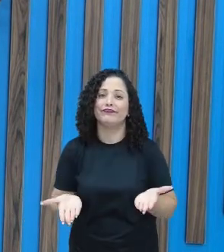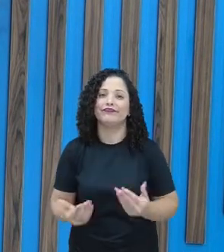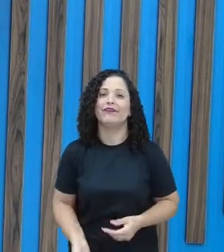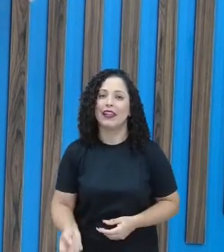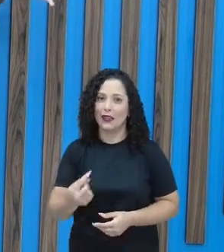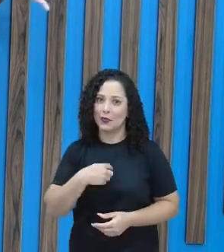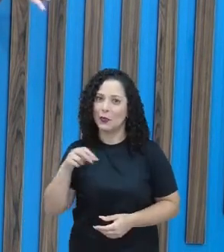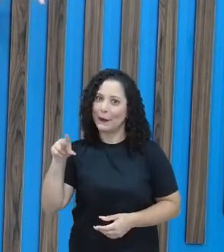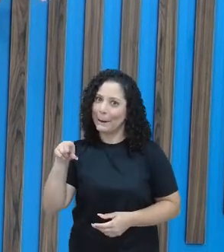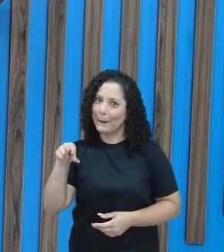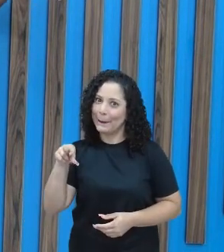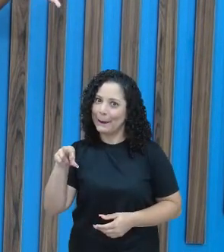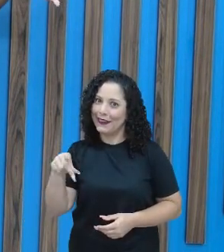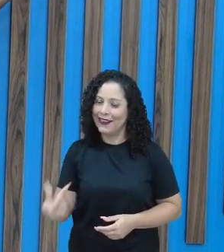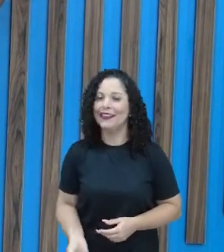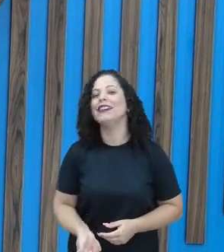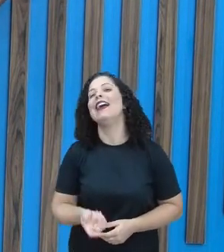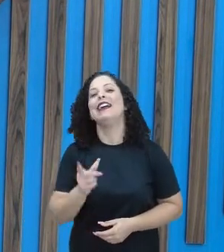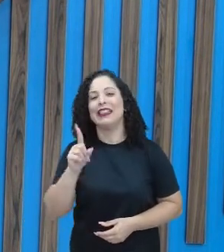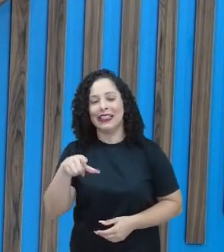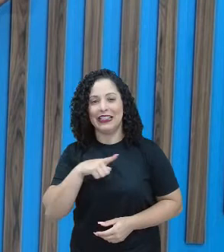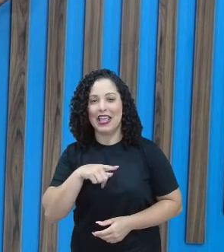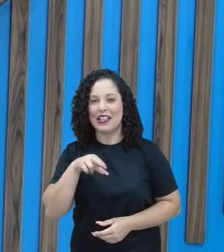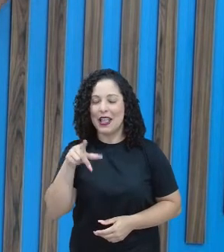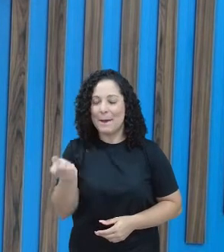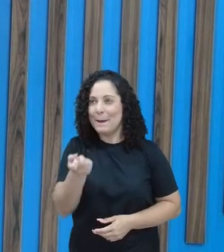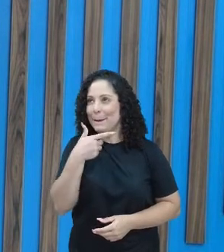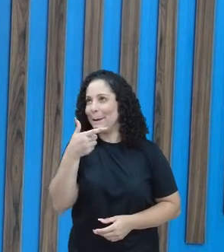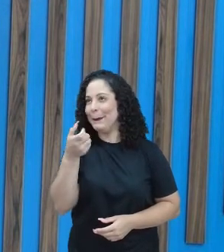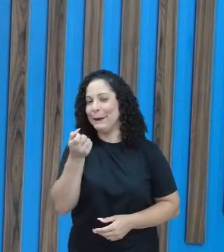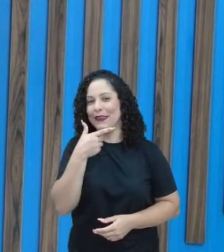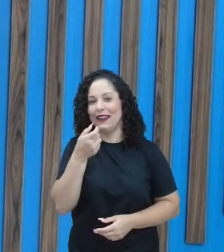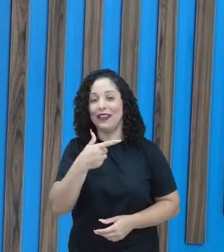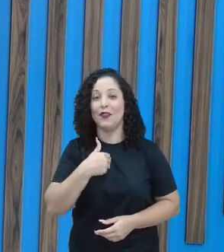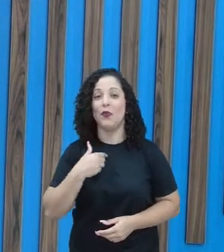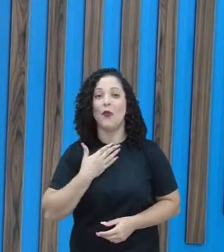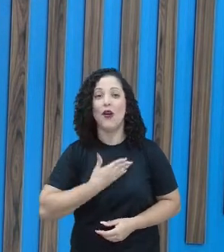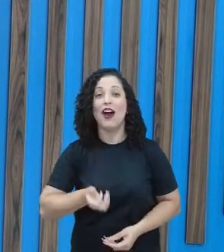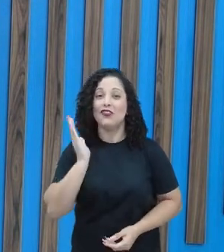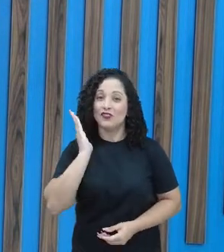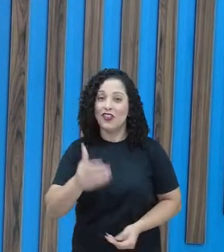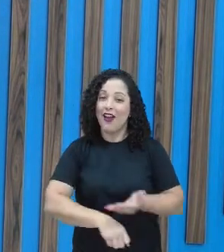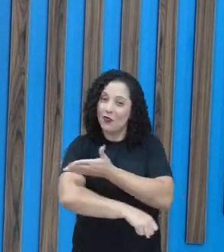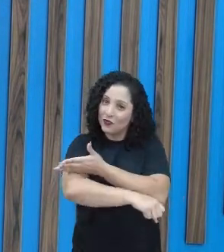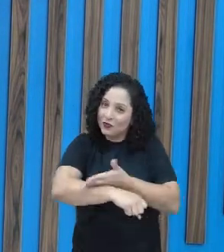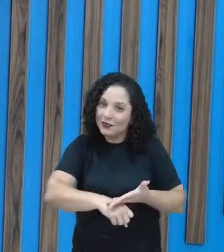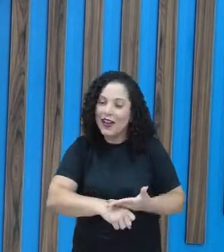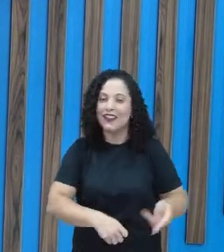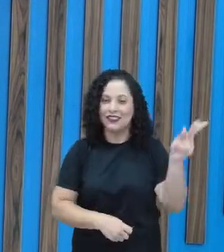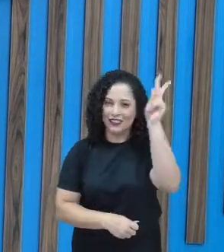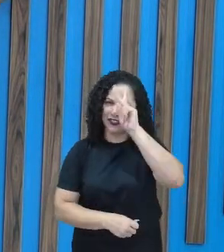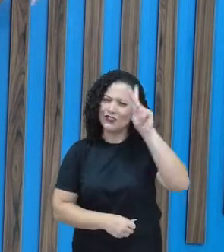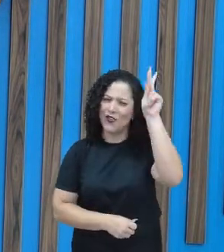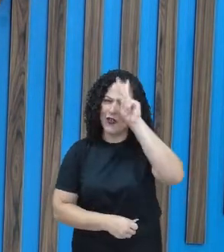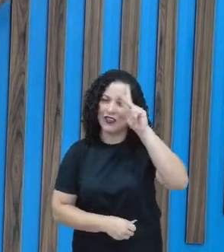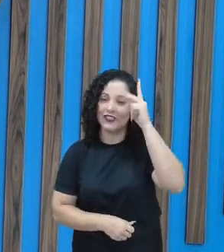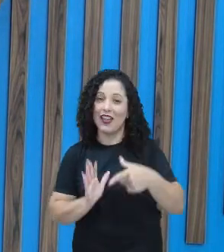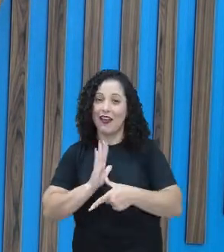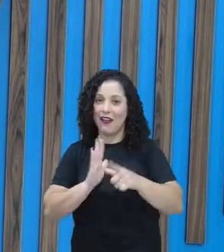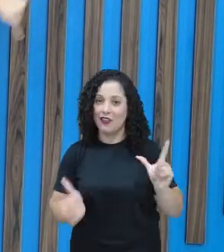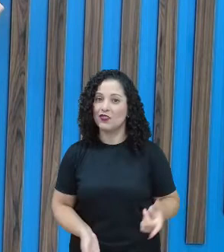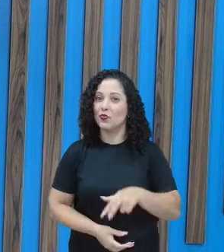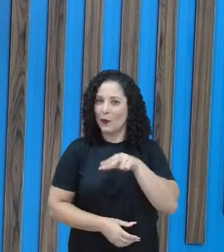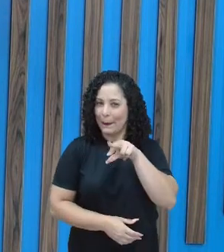irmã de comediante, eu estou, assim, acostumada, né, com essas histórias. E antes dele ser